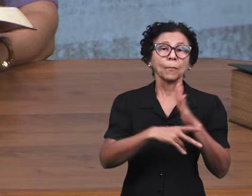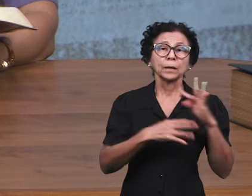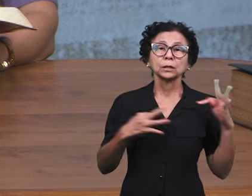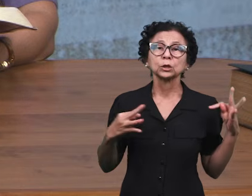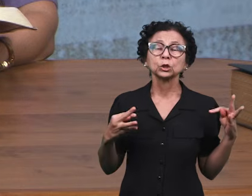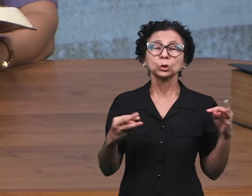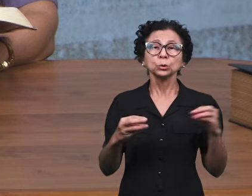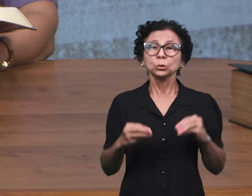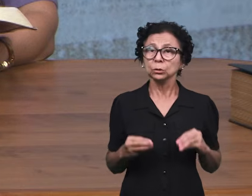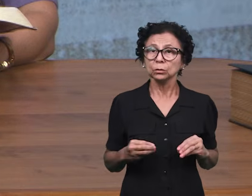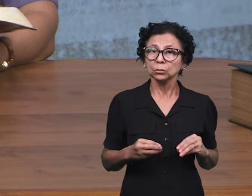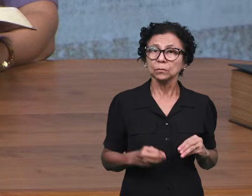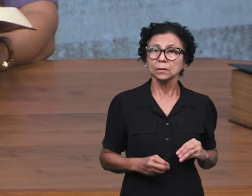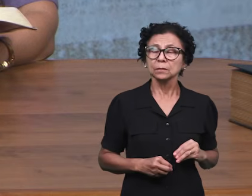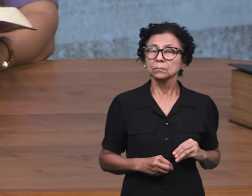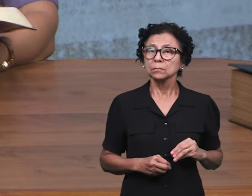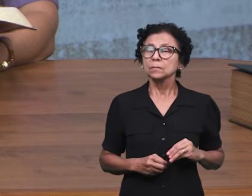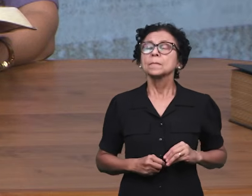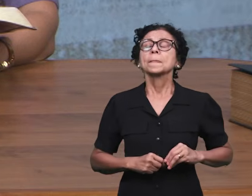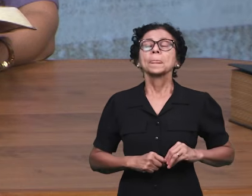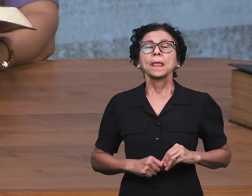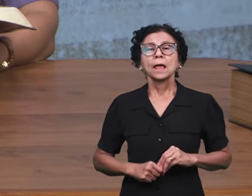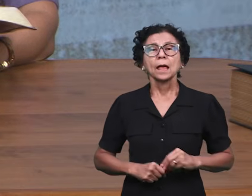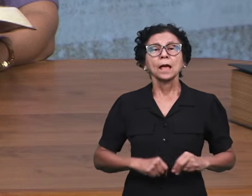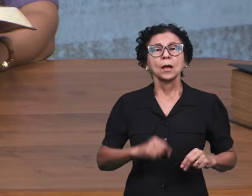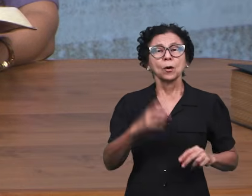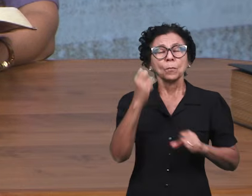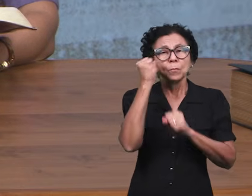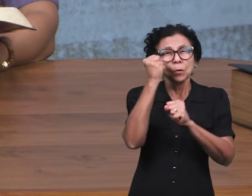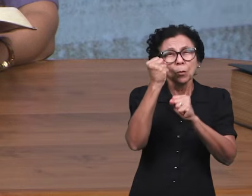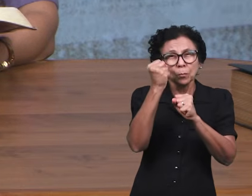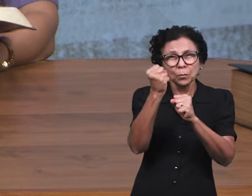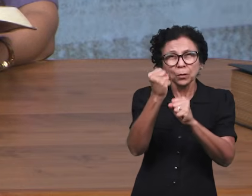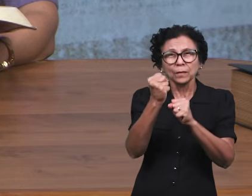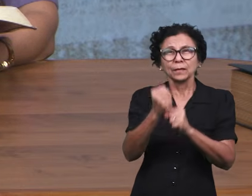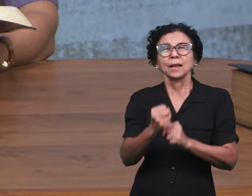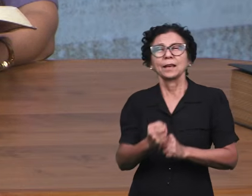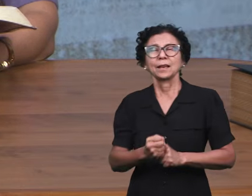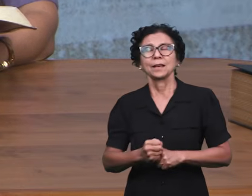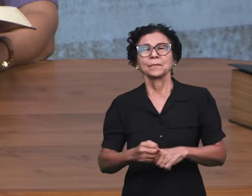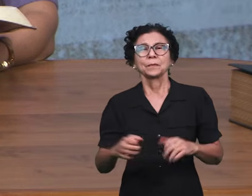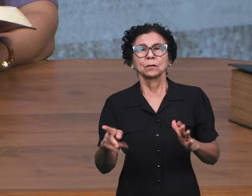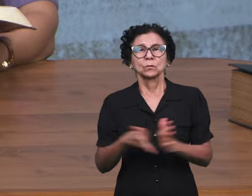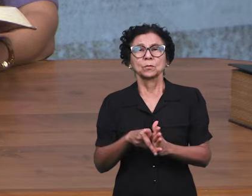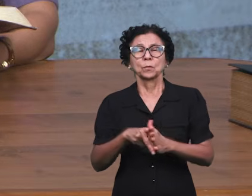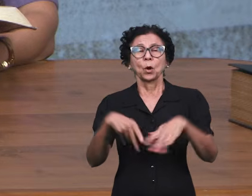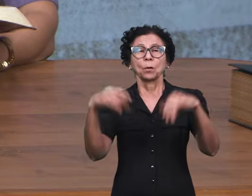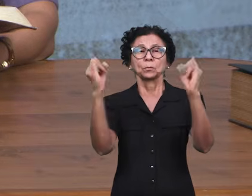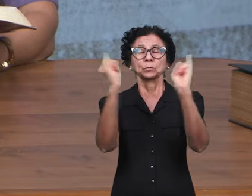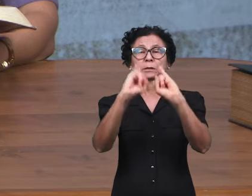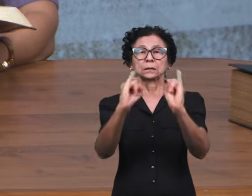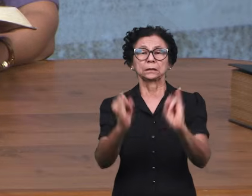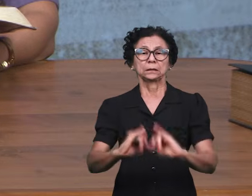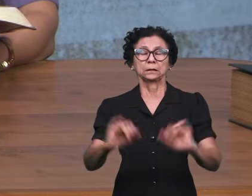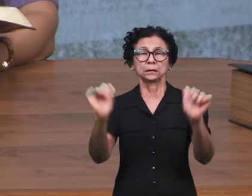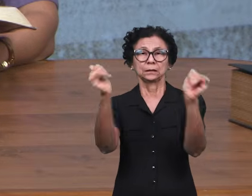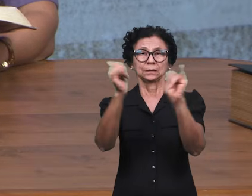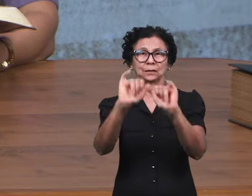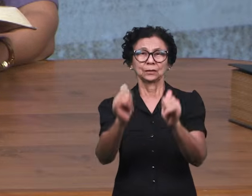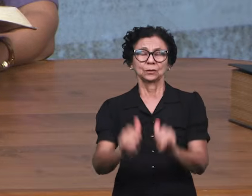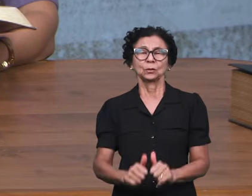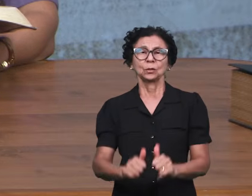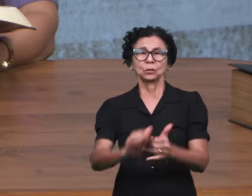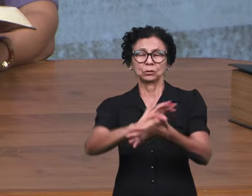mão alcançou os reinos dos ídolos, ainda que as suas imagens de escultura